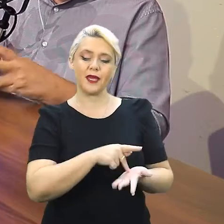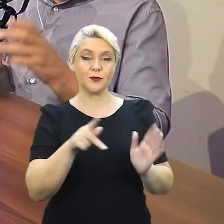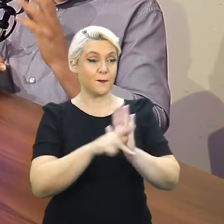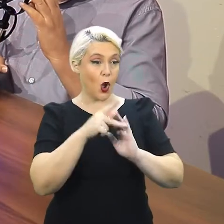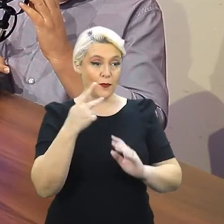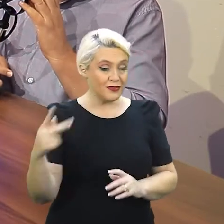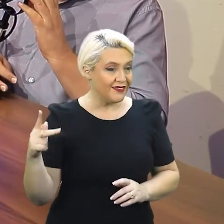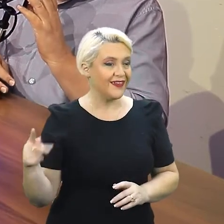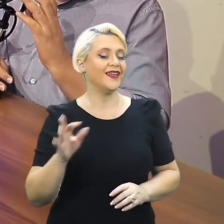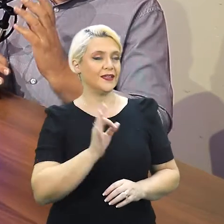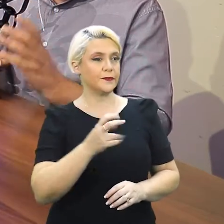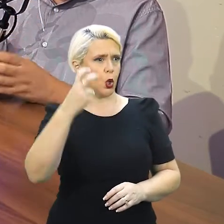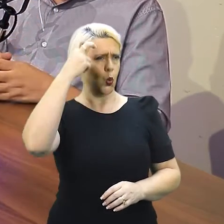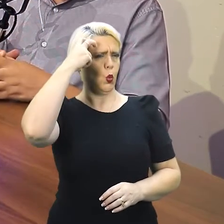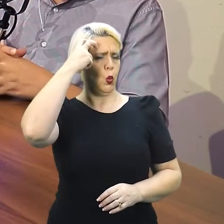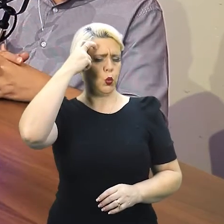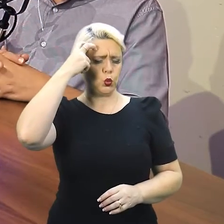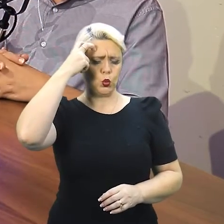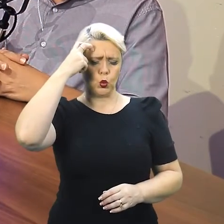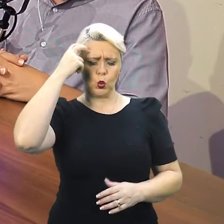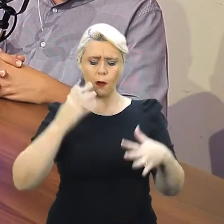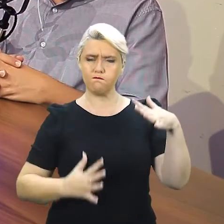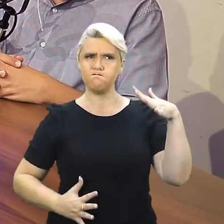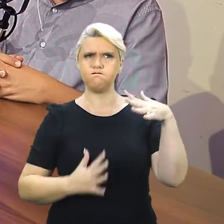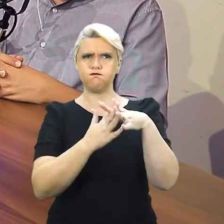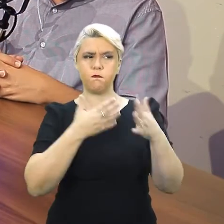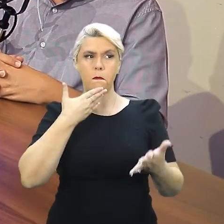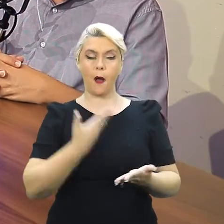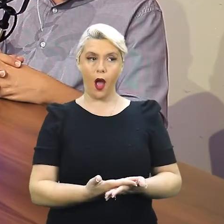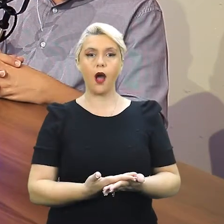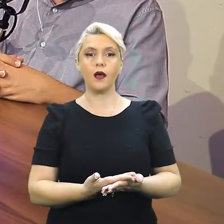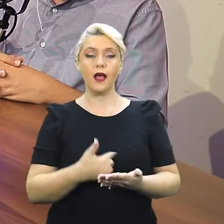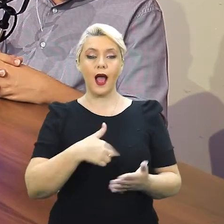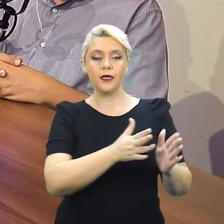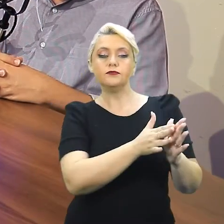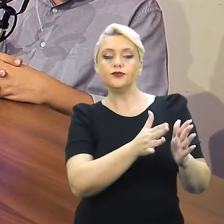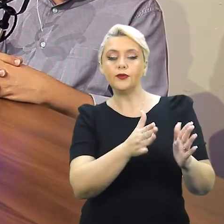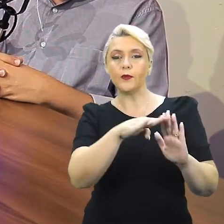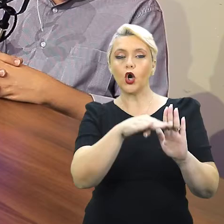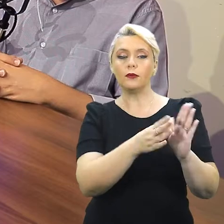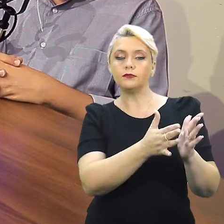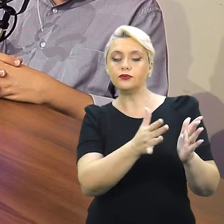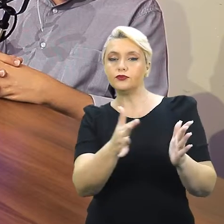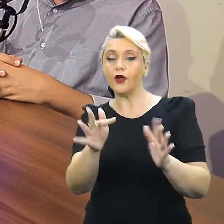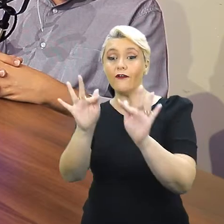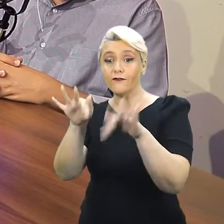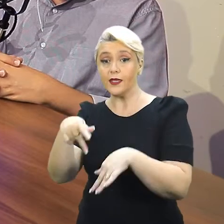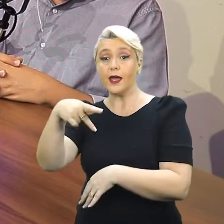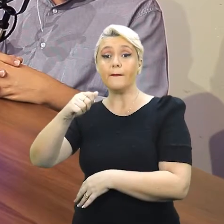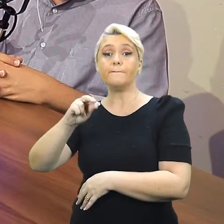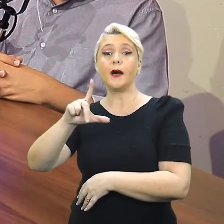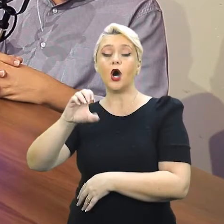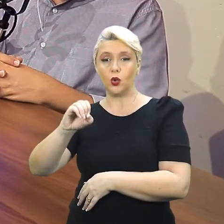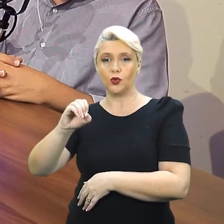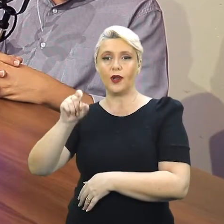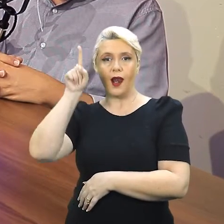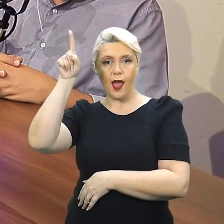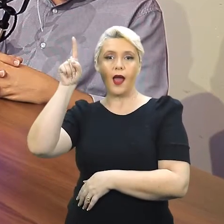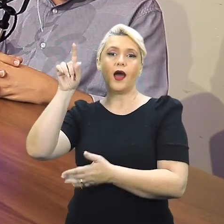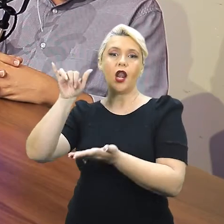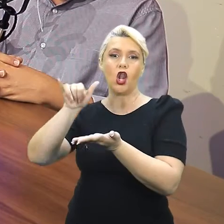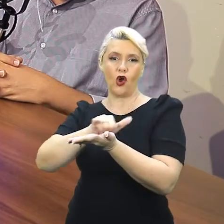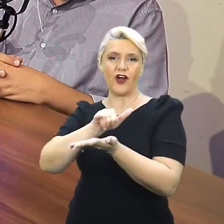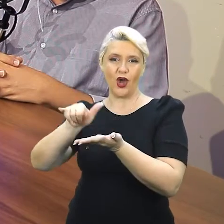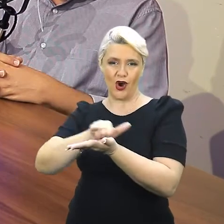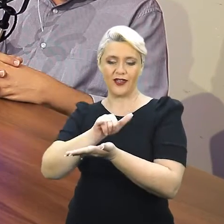exatamente, dele, né? Dele, é. E de uma cultura abismal, né? Sim. Então, encerrava o programa com o Paulo Francis